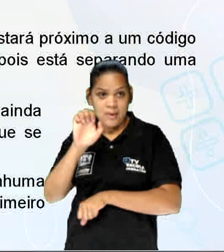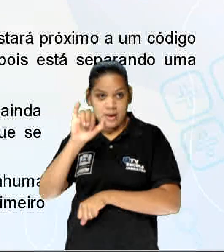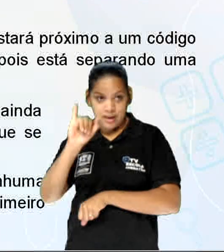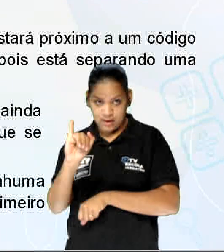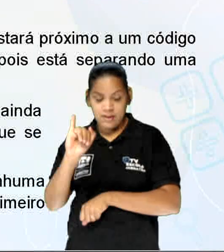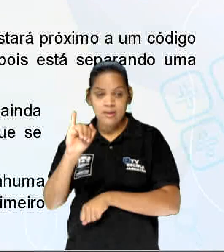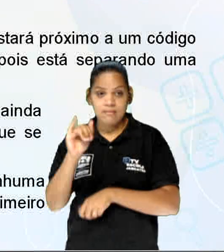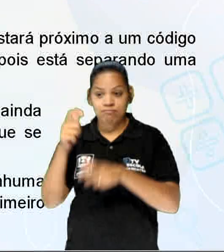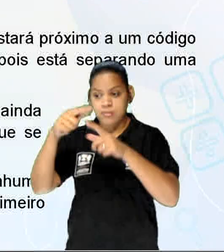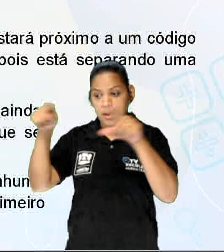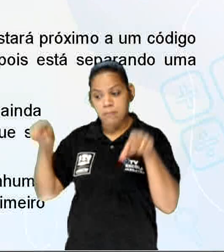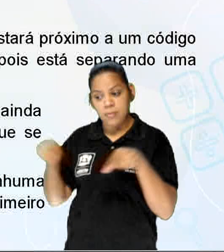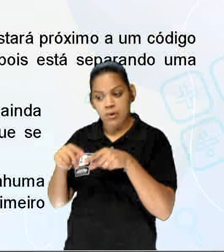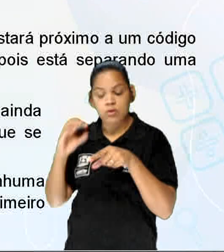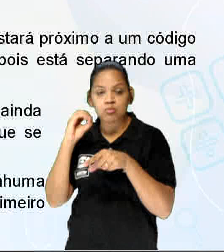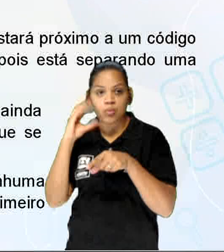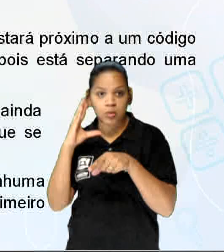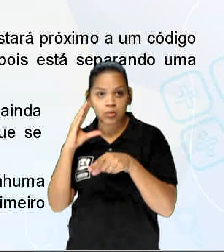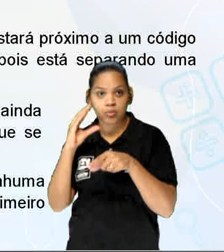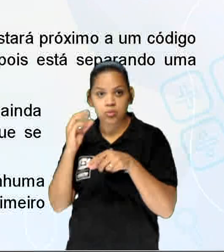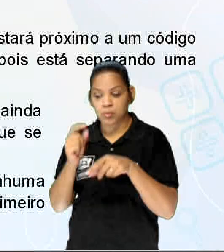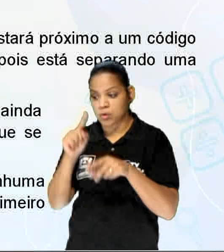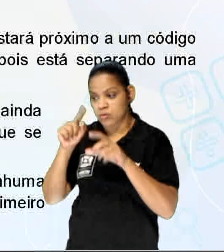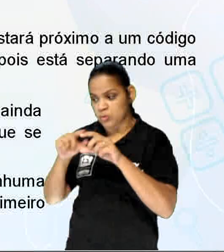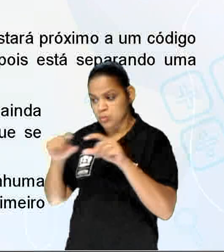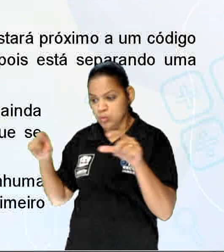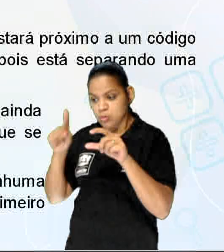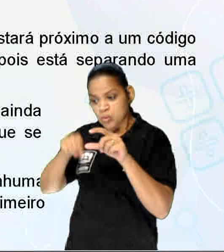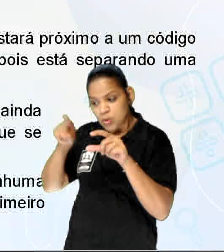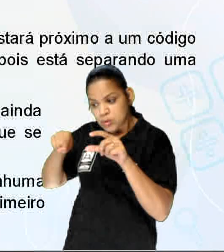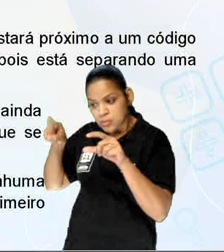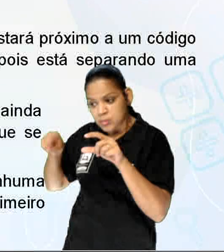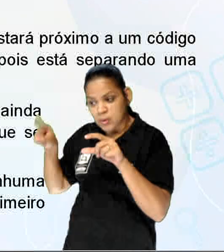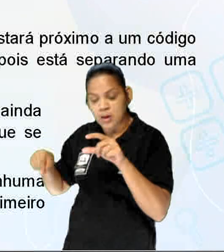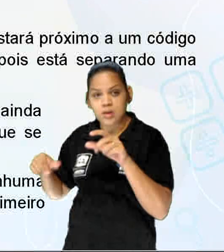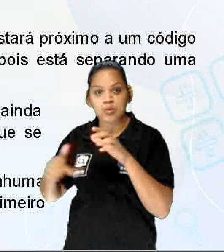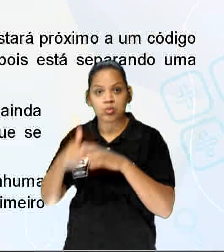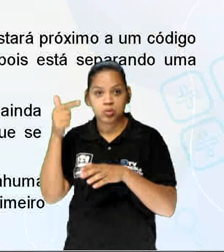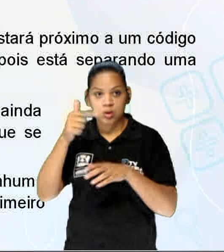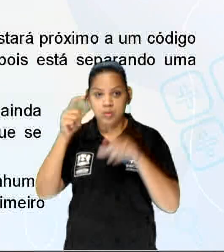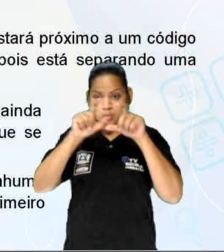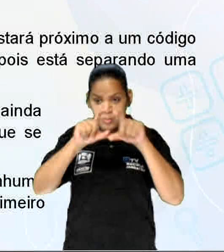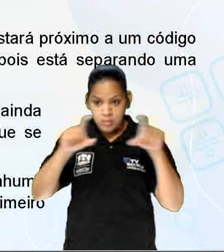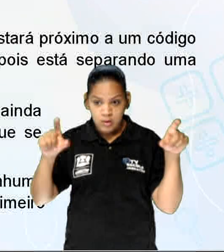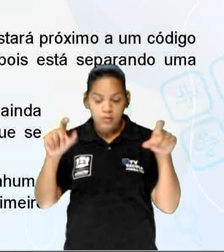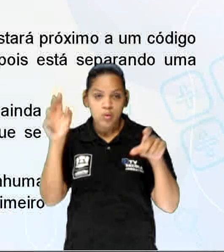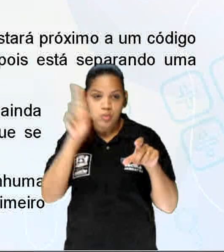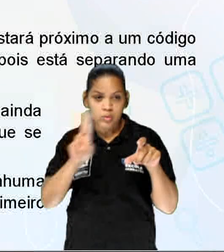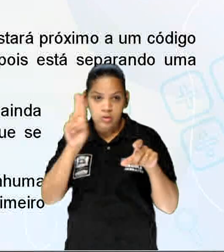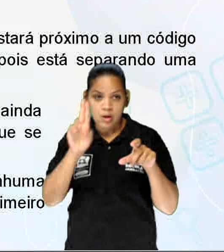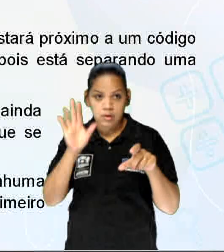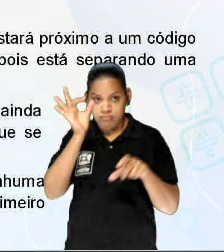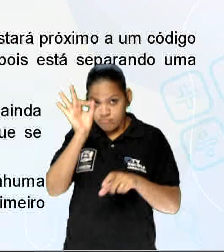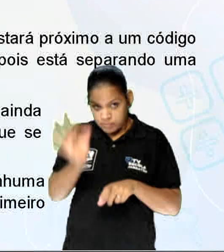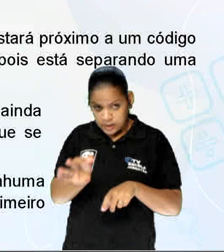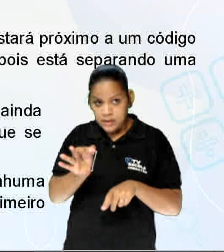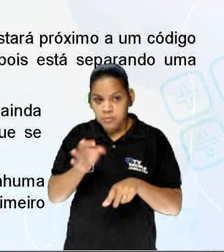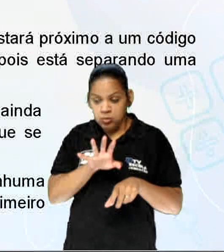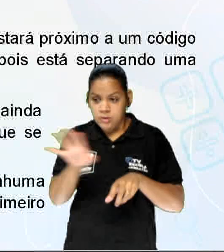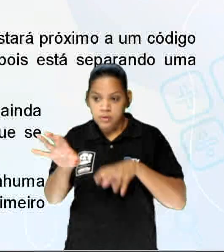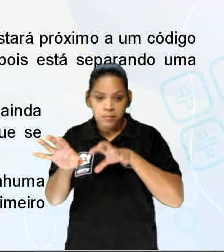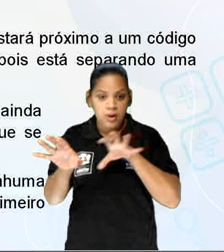estará próximo a um código de barras. No segundo parágrafo, foi utilizado de maneira correta, pois está separando a